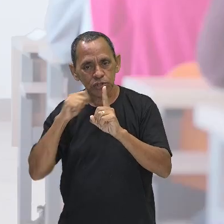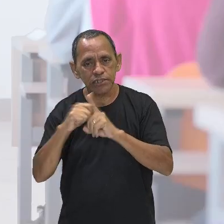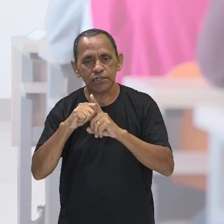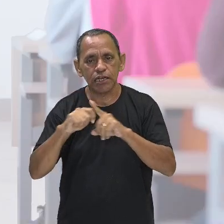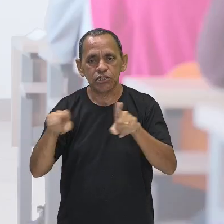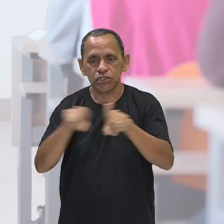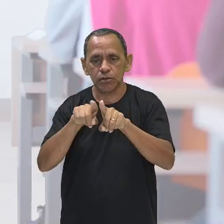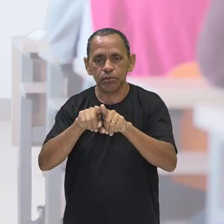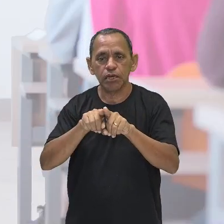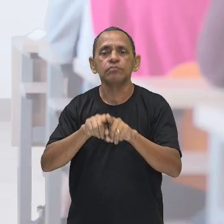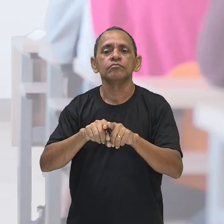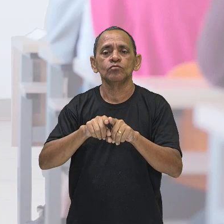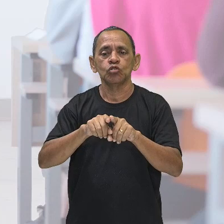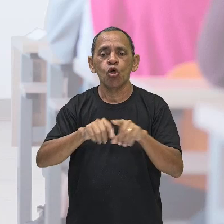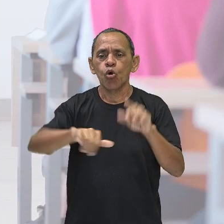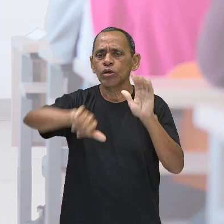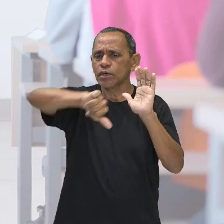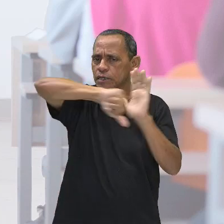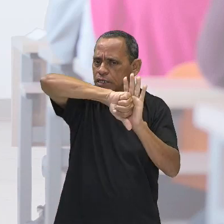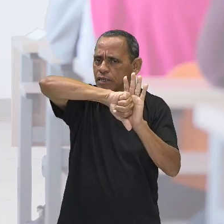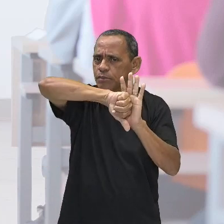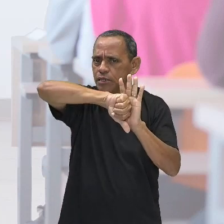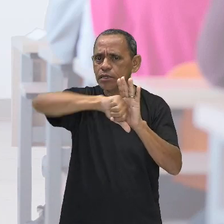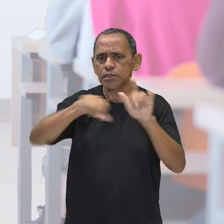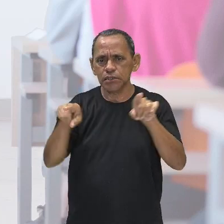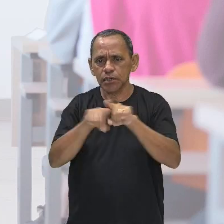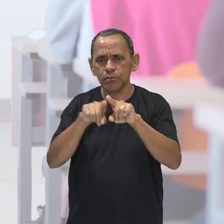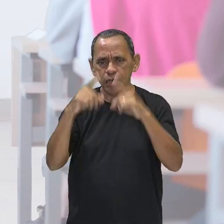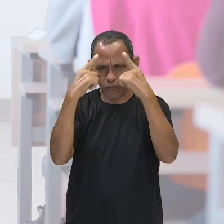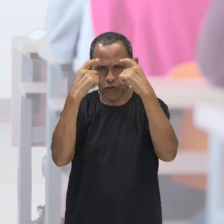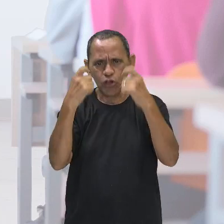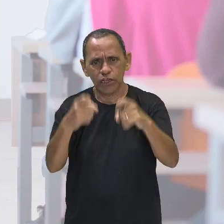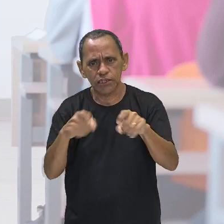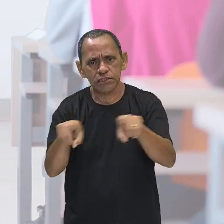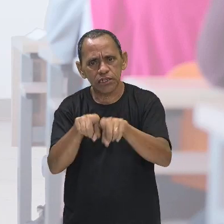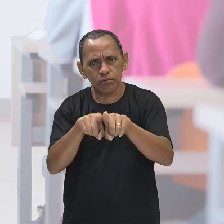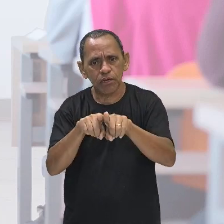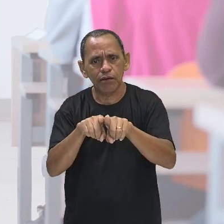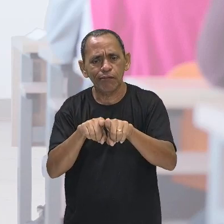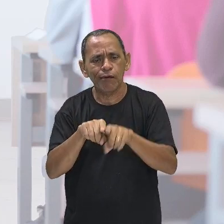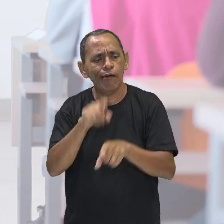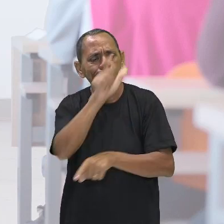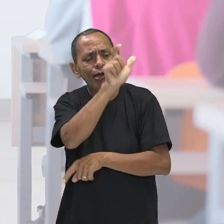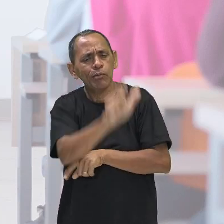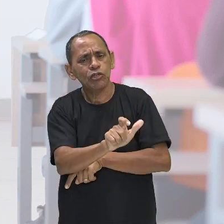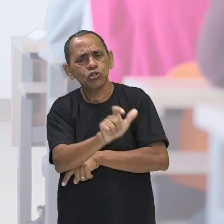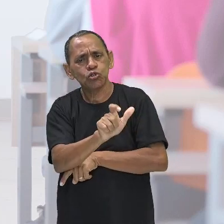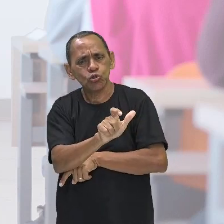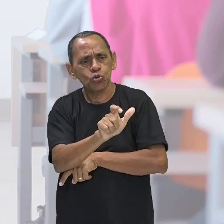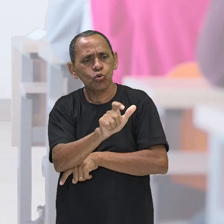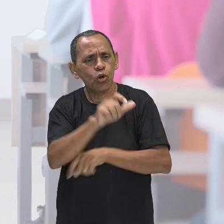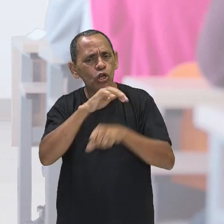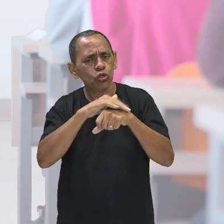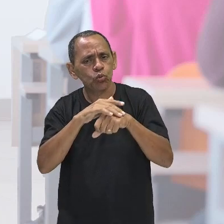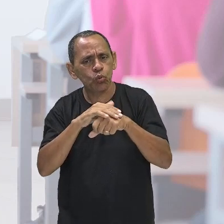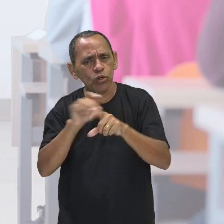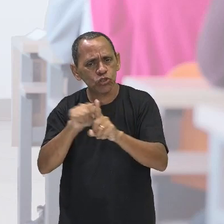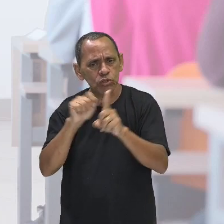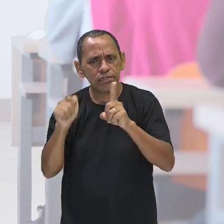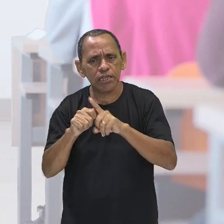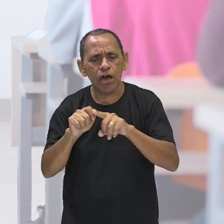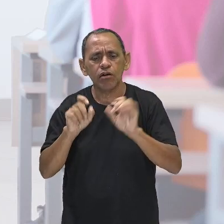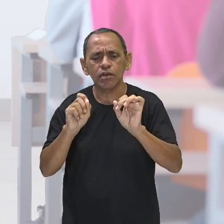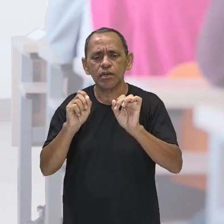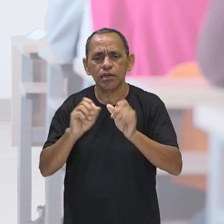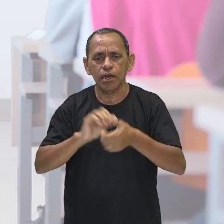para a sociedade. E Durkheim diz, olha, aquele sujeito sofre de uma doença social. Ele sofre de quê?